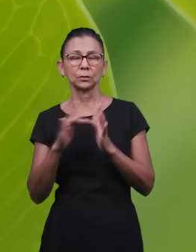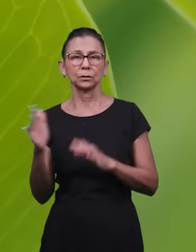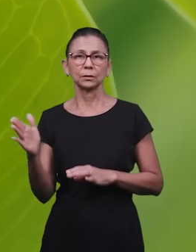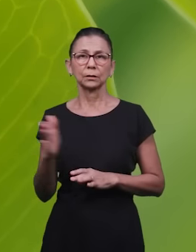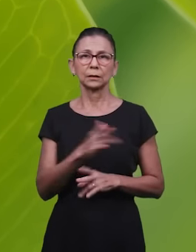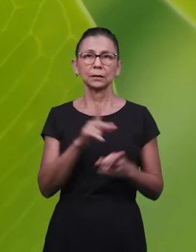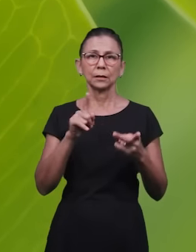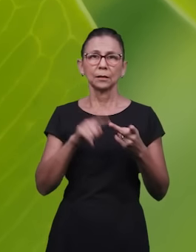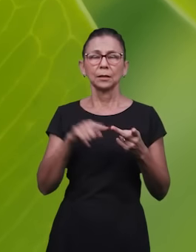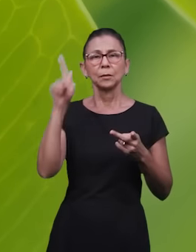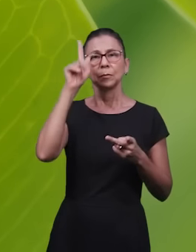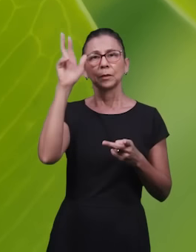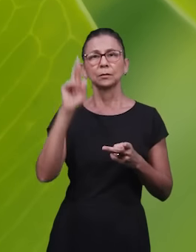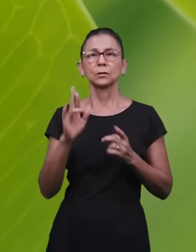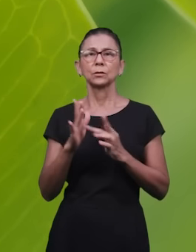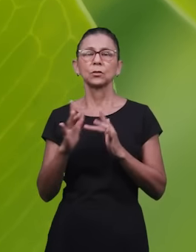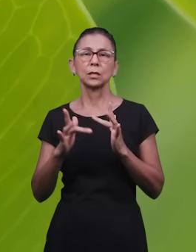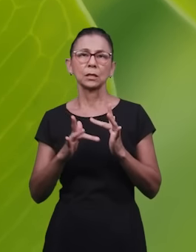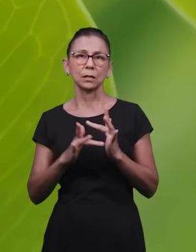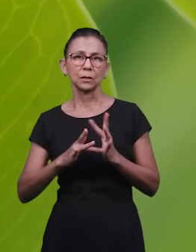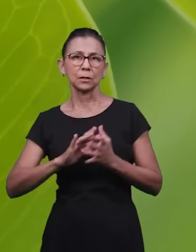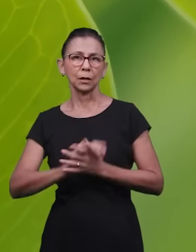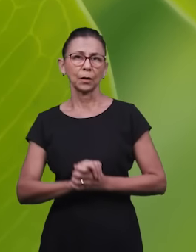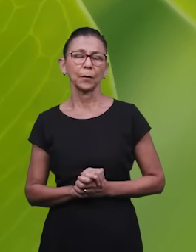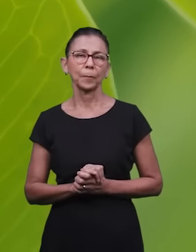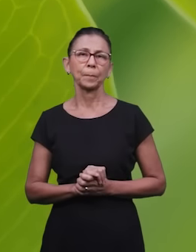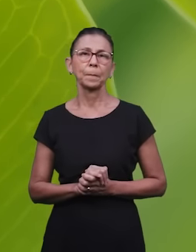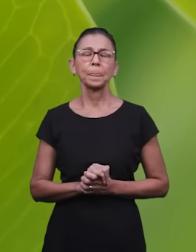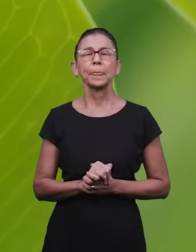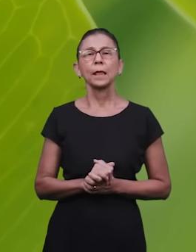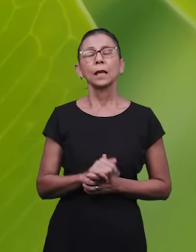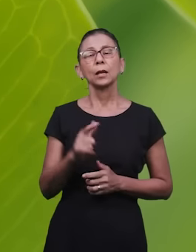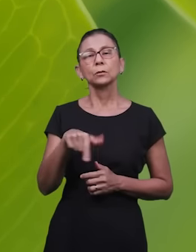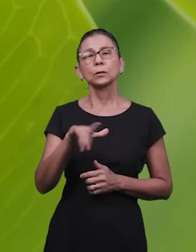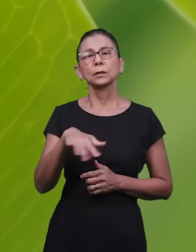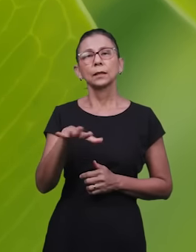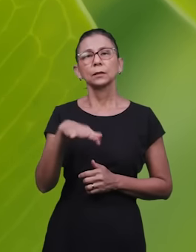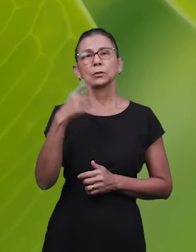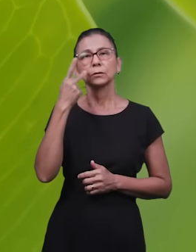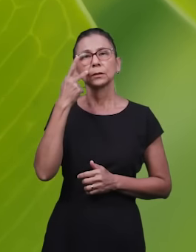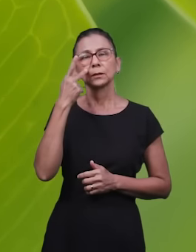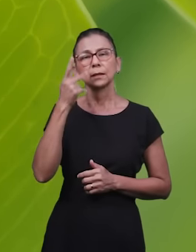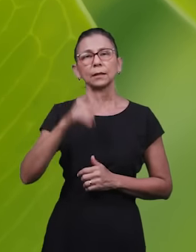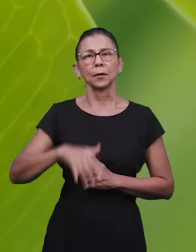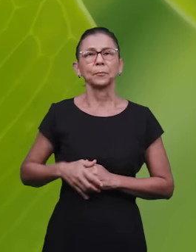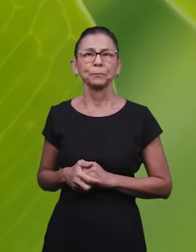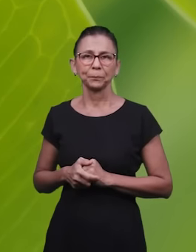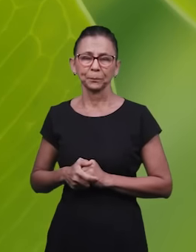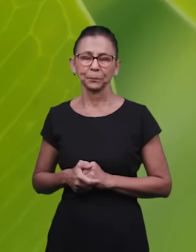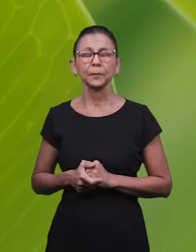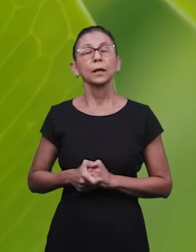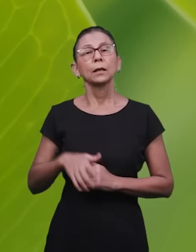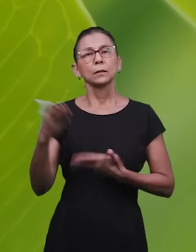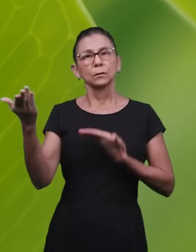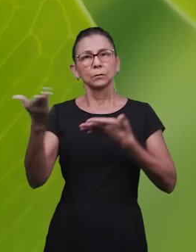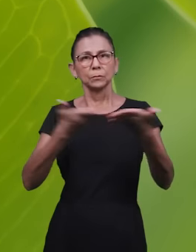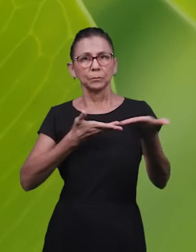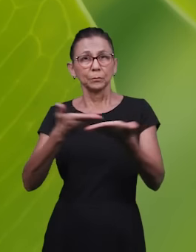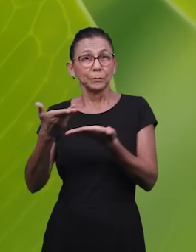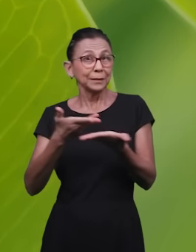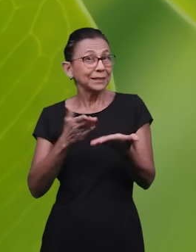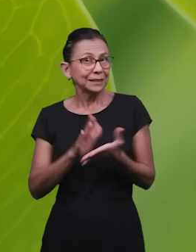Senhor, irmãos, meu nome é Vanessa, eu sou da Igreja do Mudubim, Fortaleza, Ceará, do Ministério do Pastor Adeilton. Irmãos, eu quero compartilhar